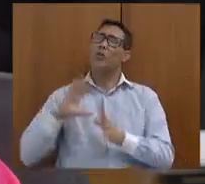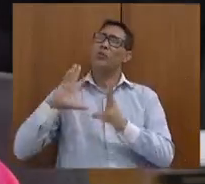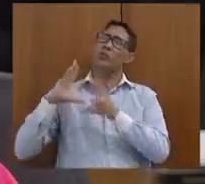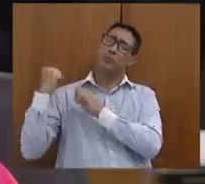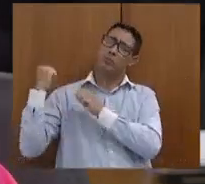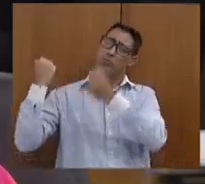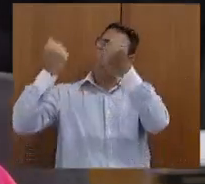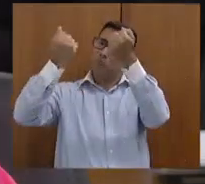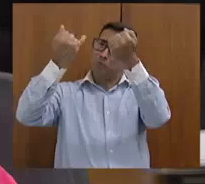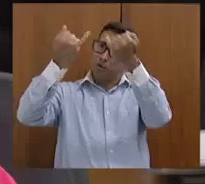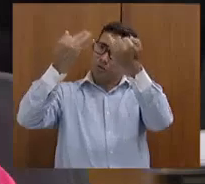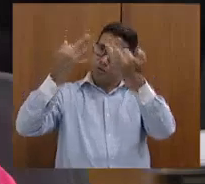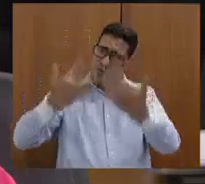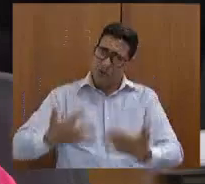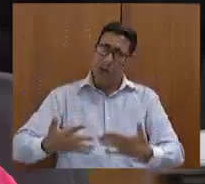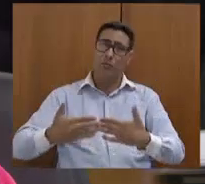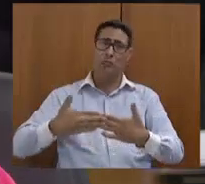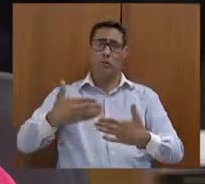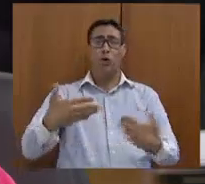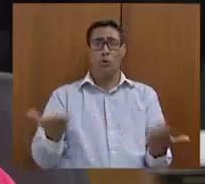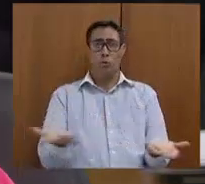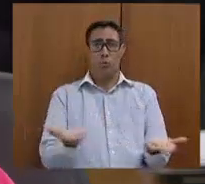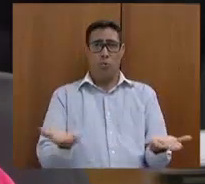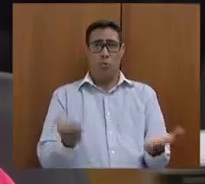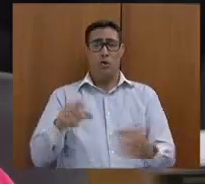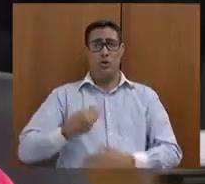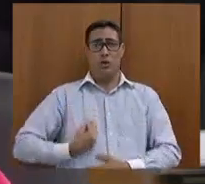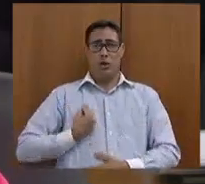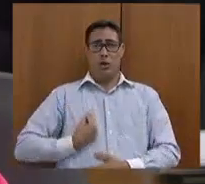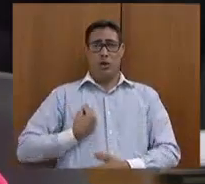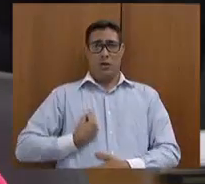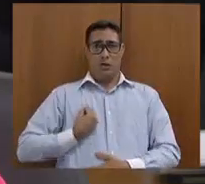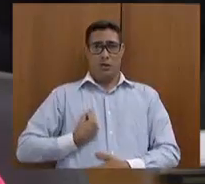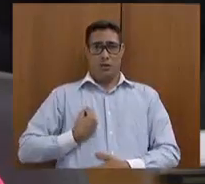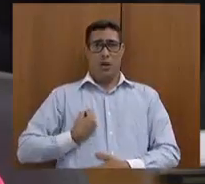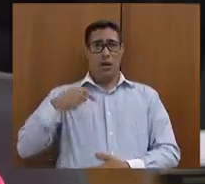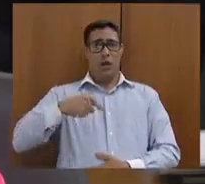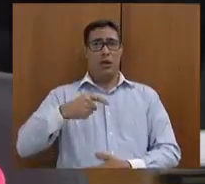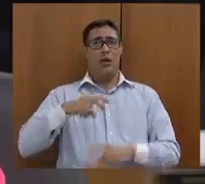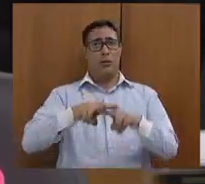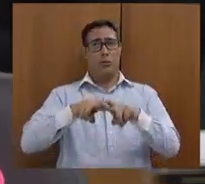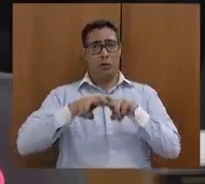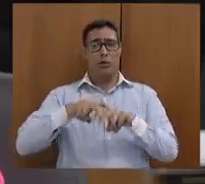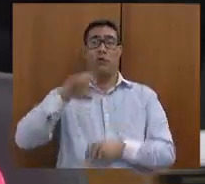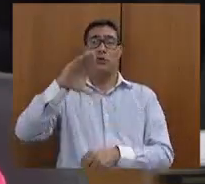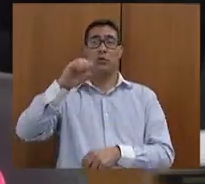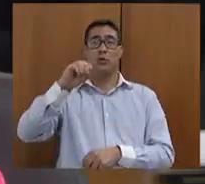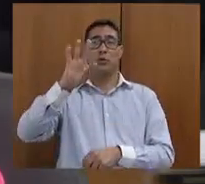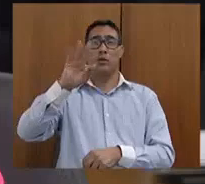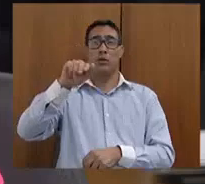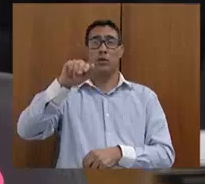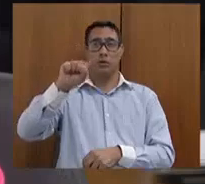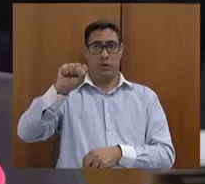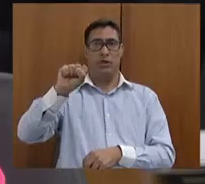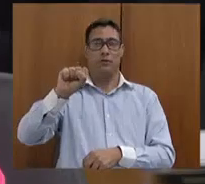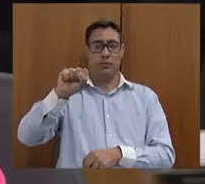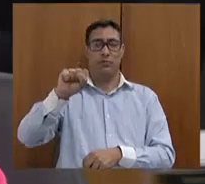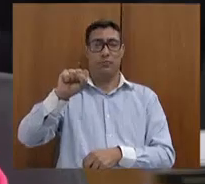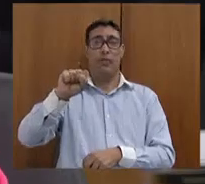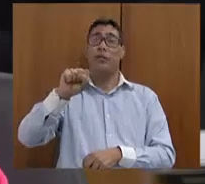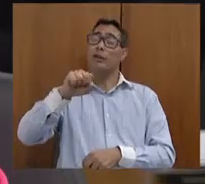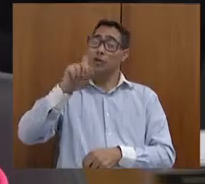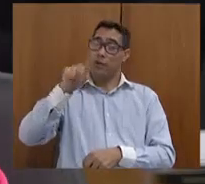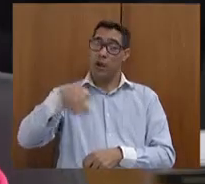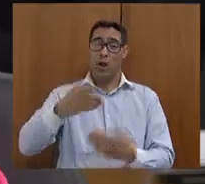eu estou no lugar onde eu estou hoje graças às cotas então é muito caro que